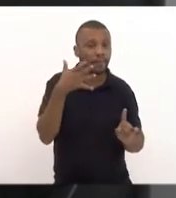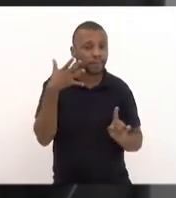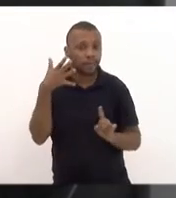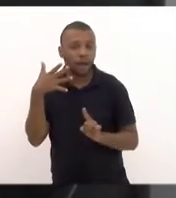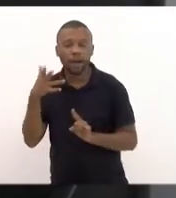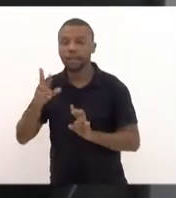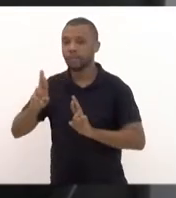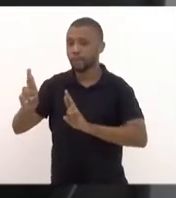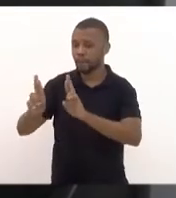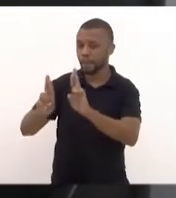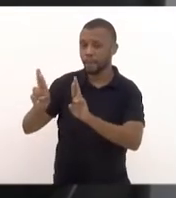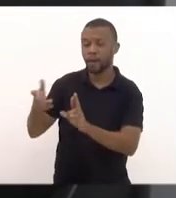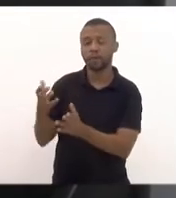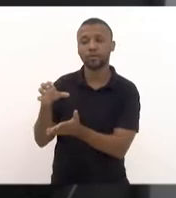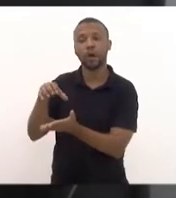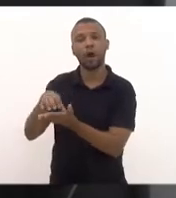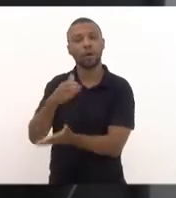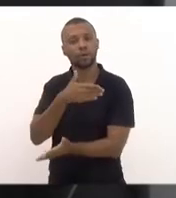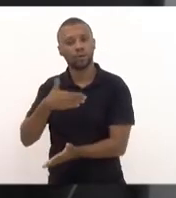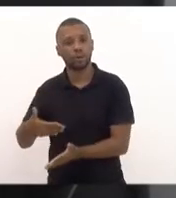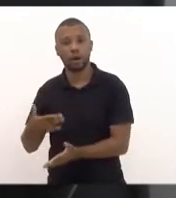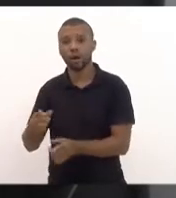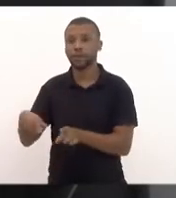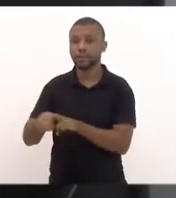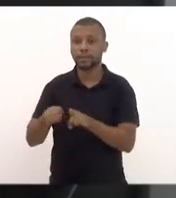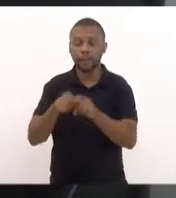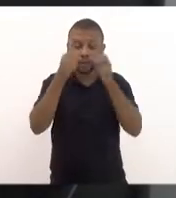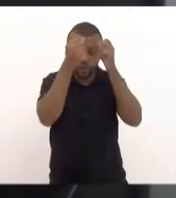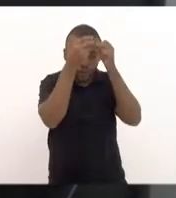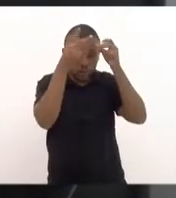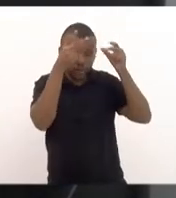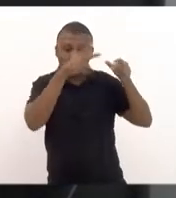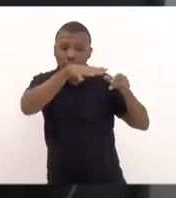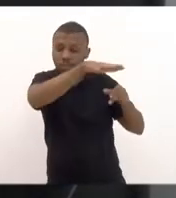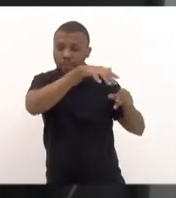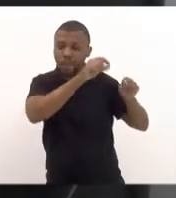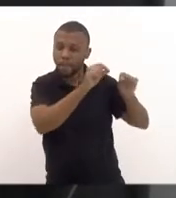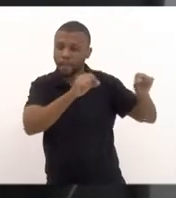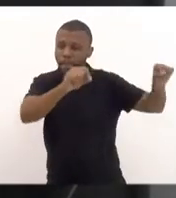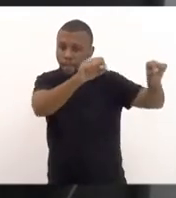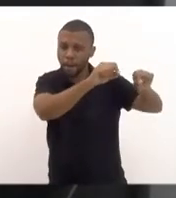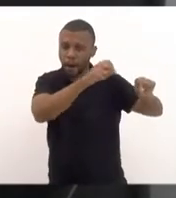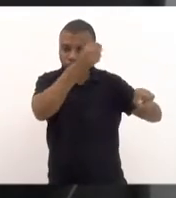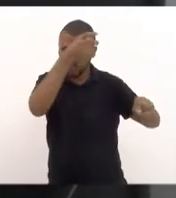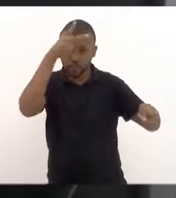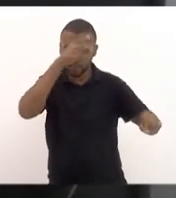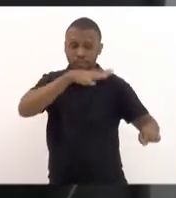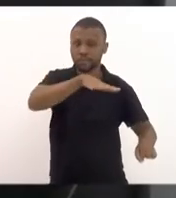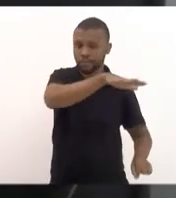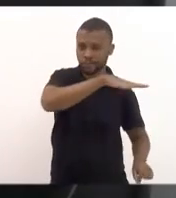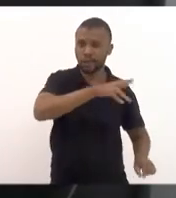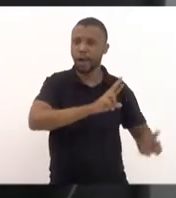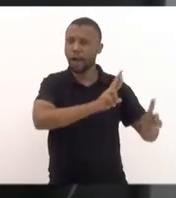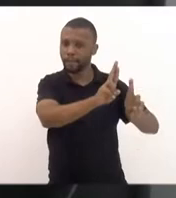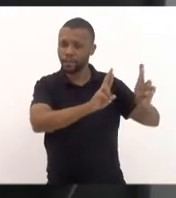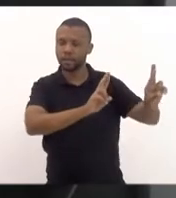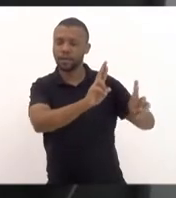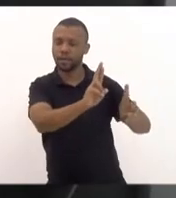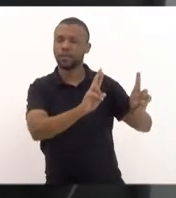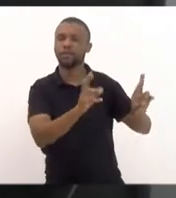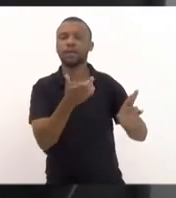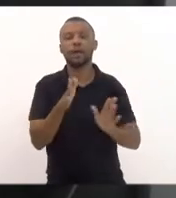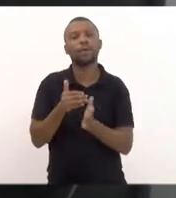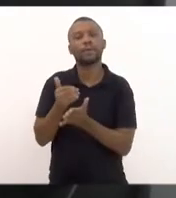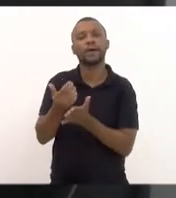representações aqui de órgãos estaduais e representações também de municípios aqui representados. Então, queria começar perguntando se a equipe da Secretaria